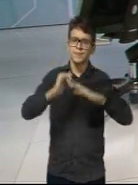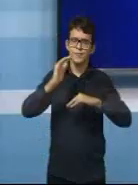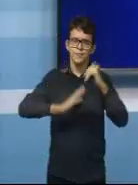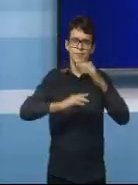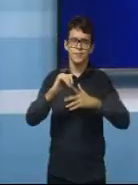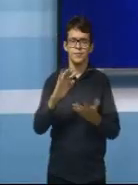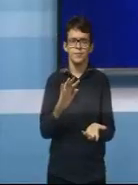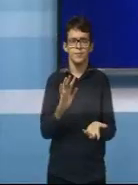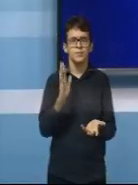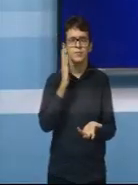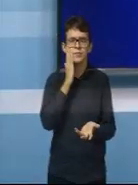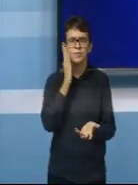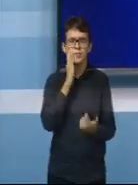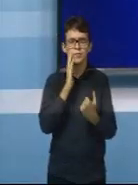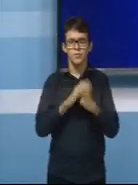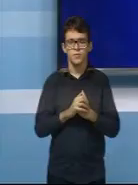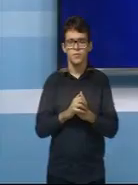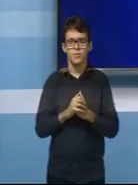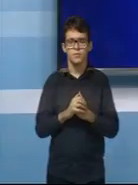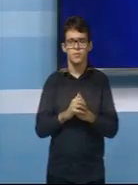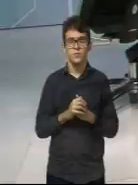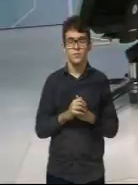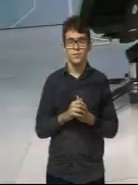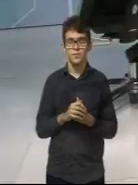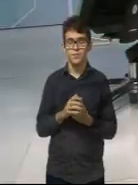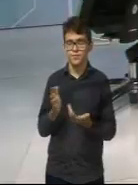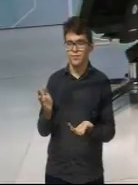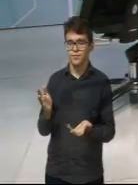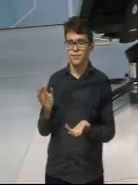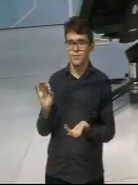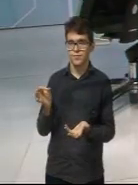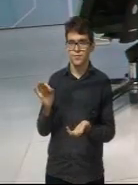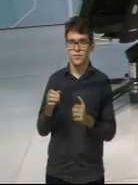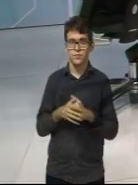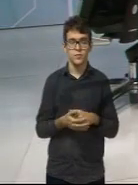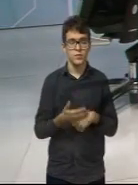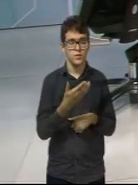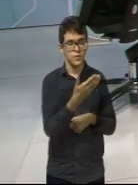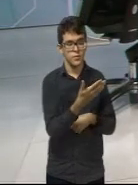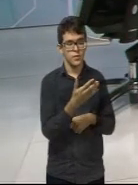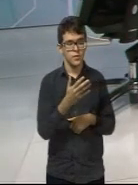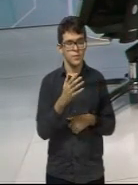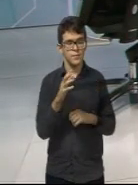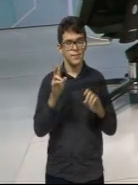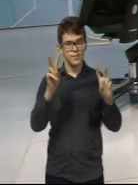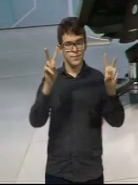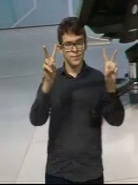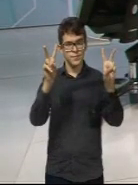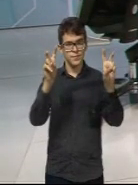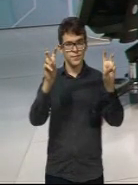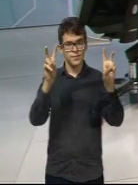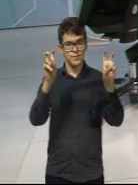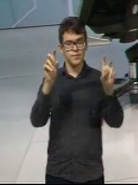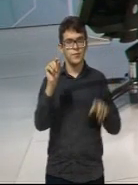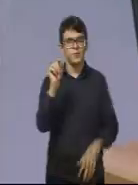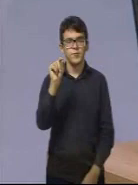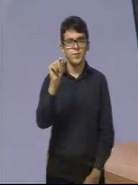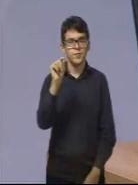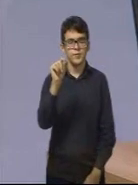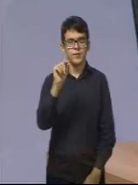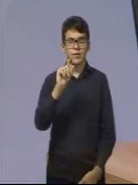privilégio que você está discutindo. Não é isso, não. Não, mas eu acho que o mal são os penduricalhos. Em lugar de se pagar